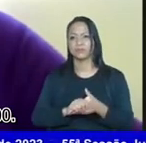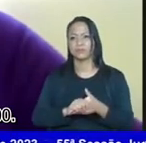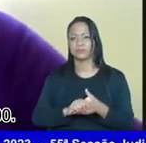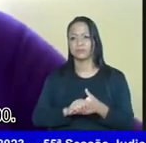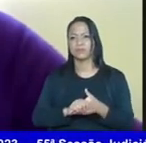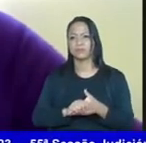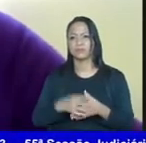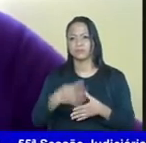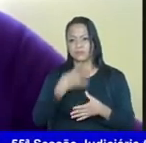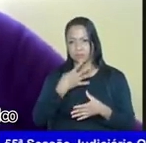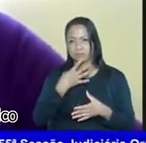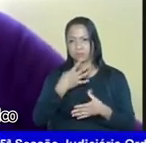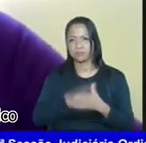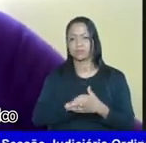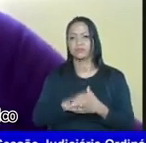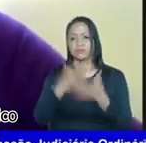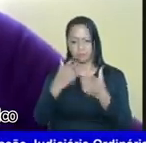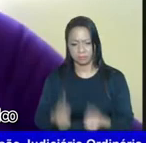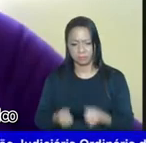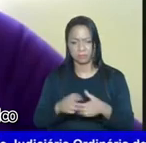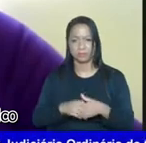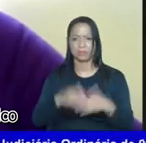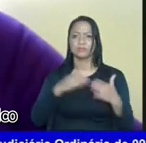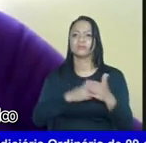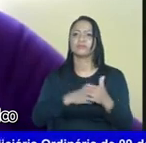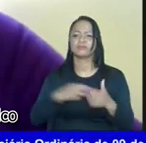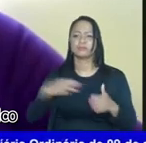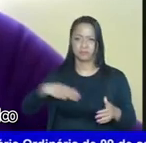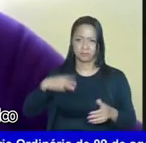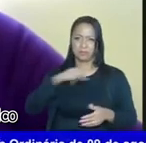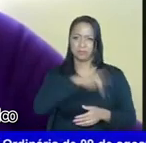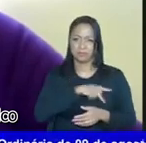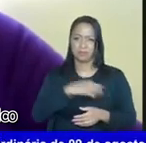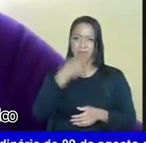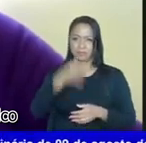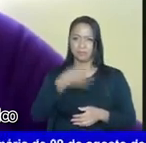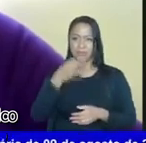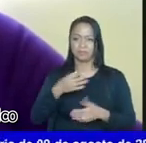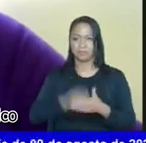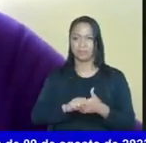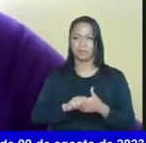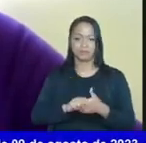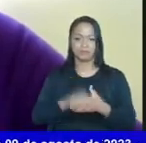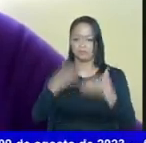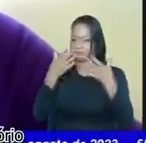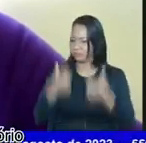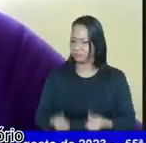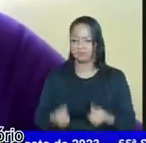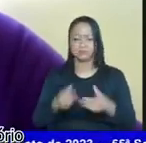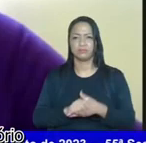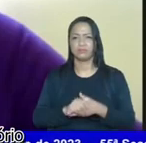o conhecimento e o acolhimento dos embargos. O Ministério Público Eleitoral se manifestou pelo não conhecimento